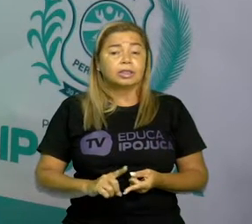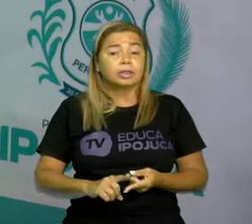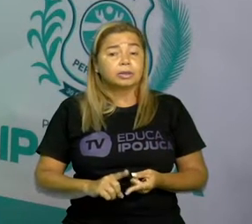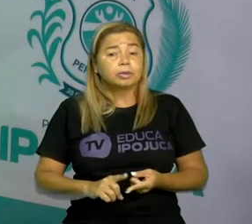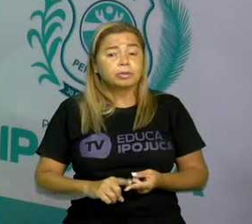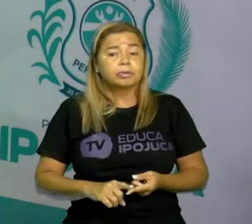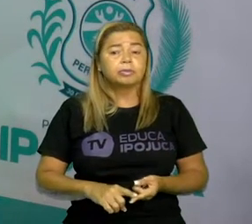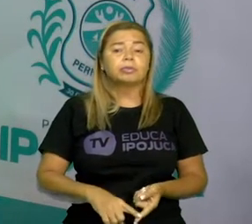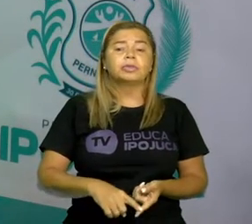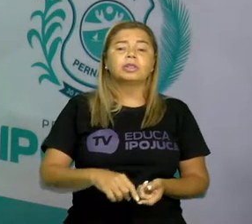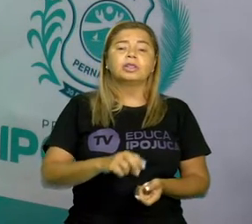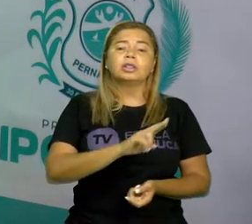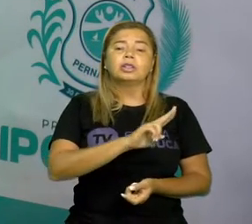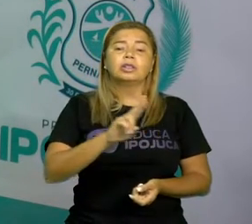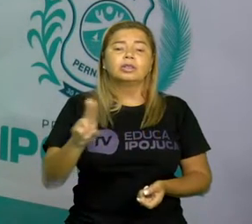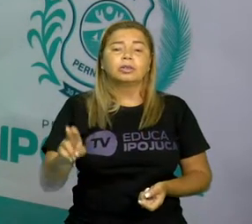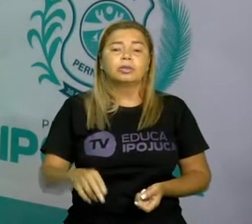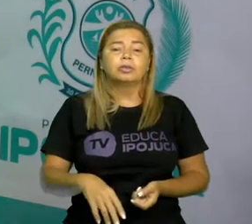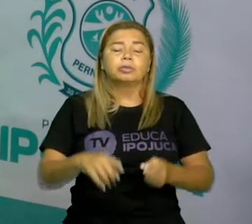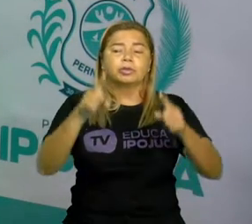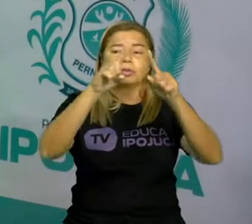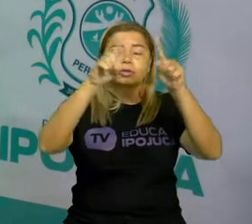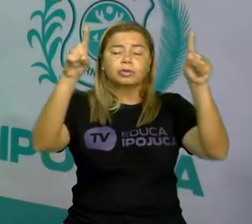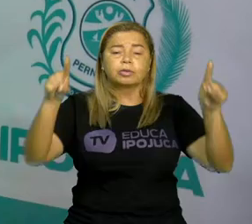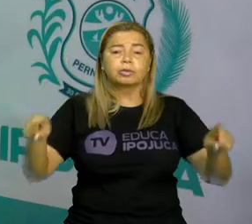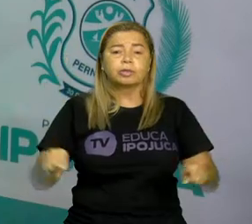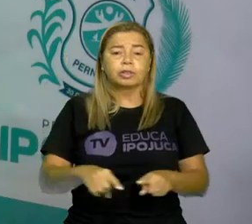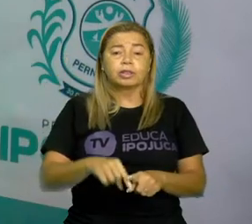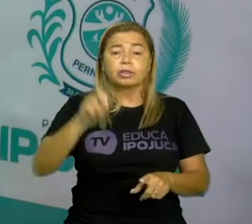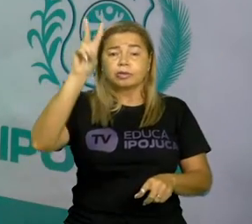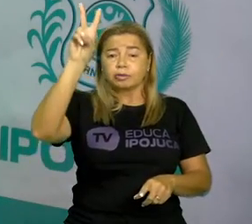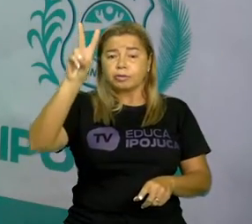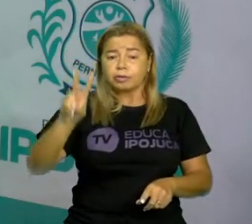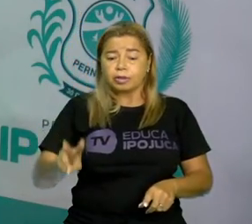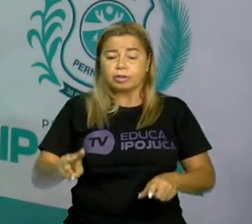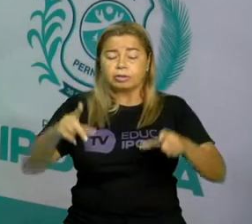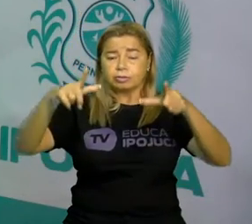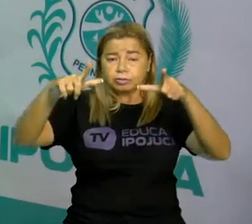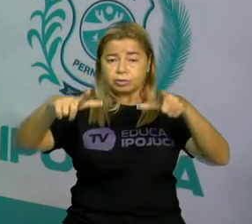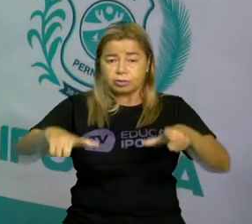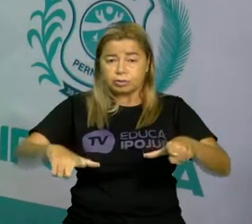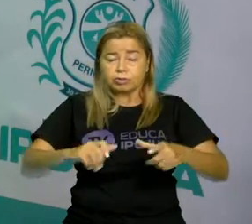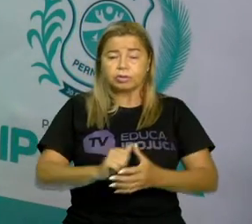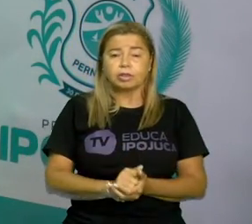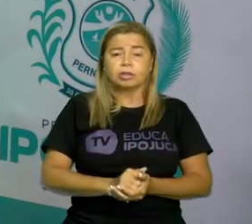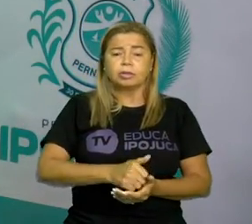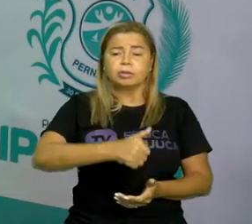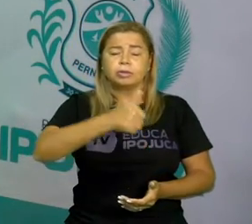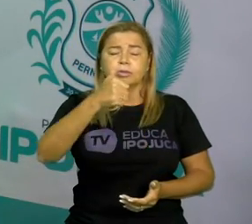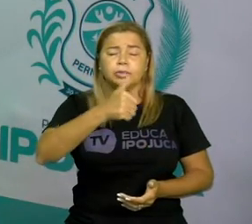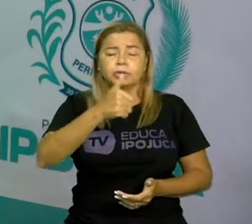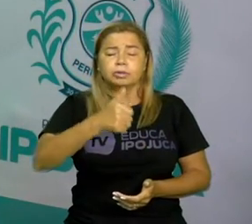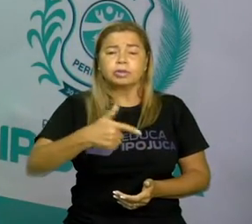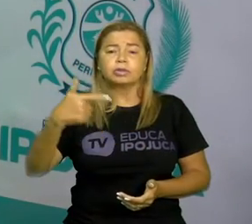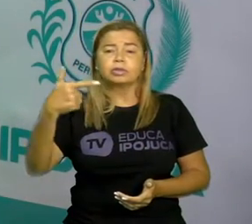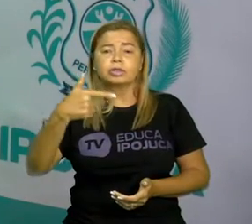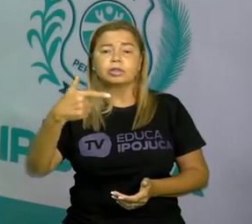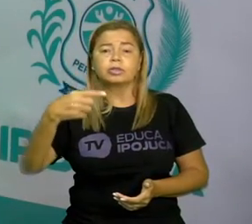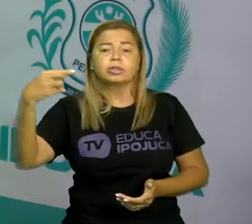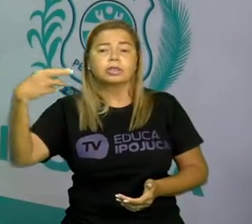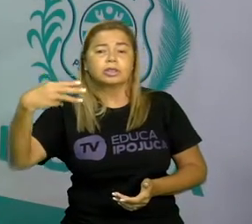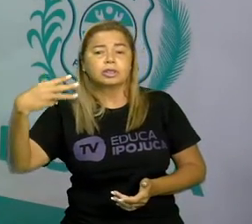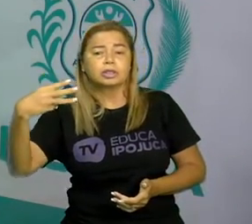lugar, certo? Primeira classe, segunda classe, terceira, quarta, mas nós vamos ficar